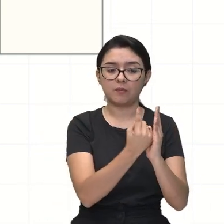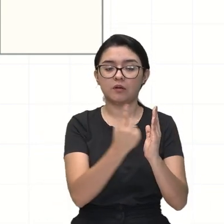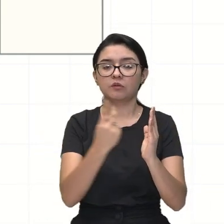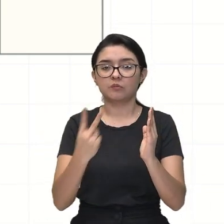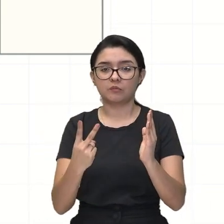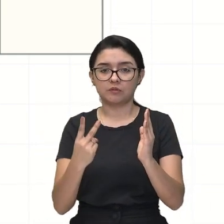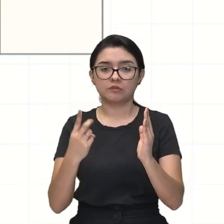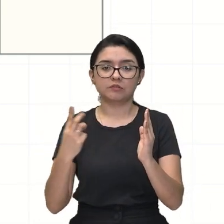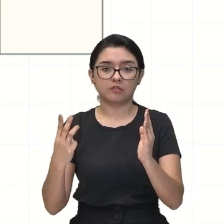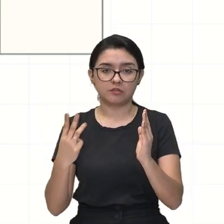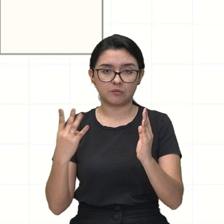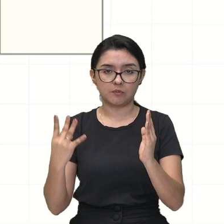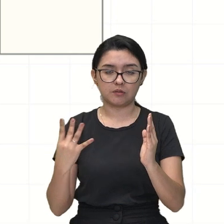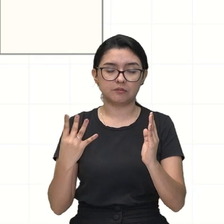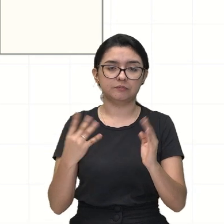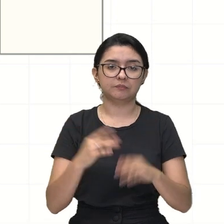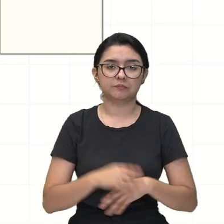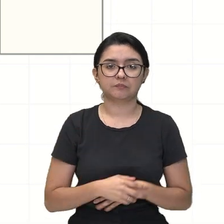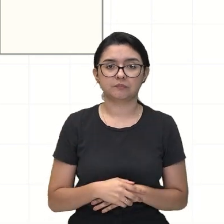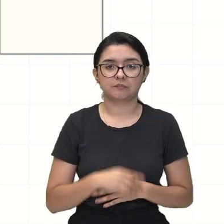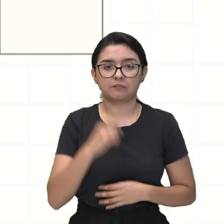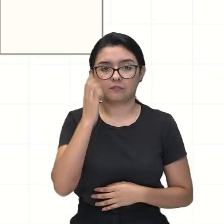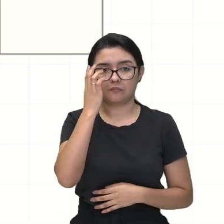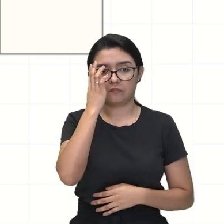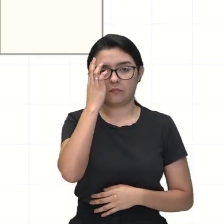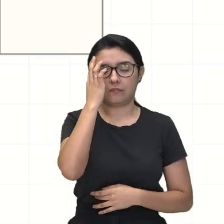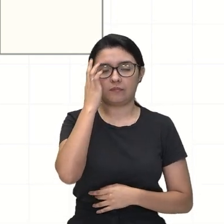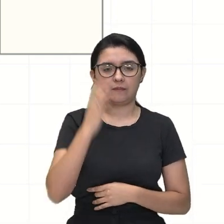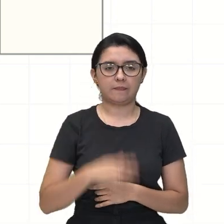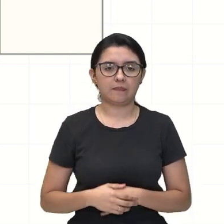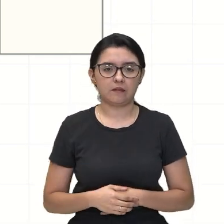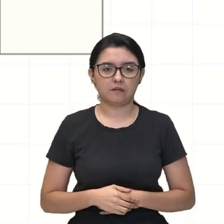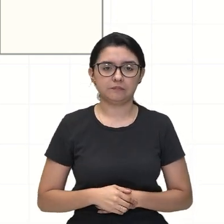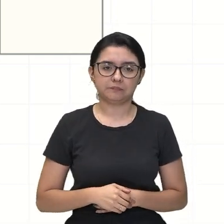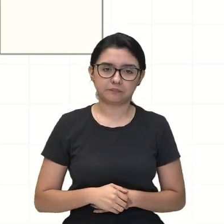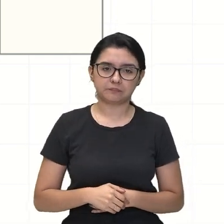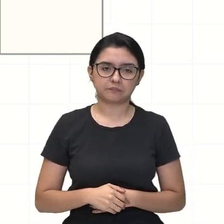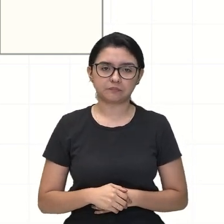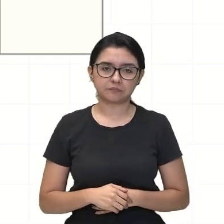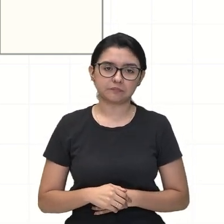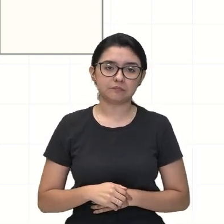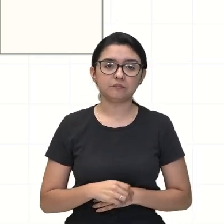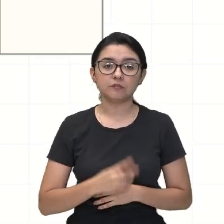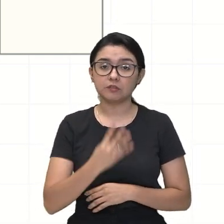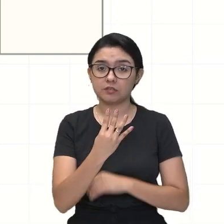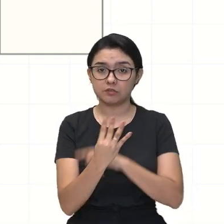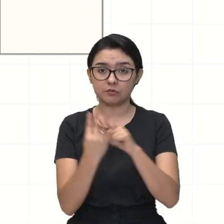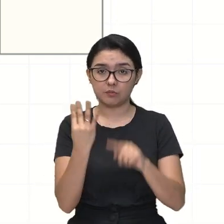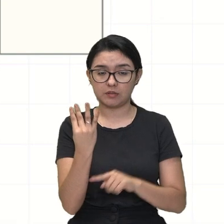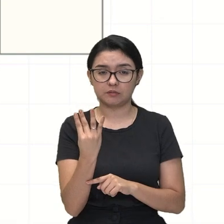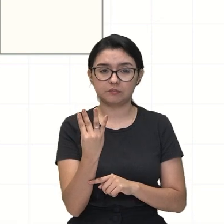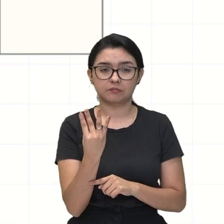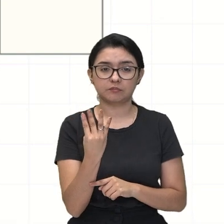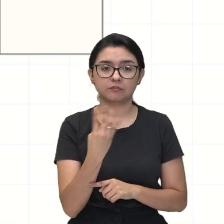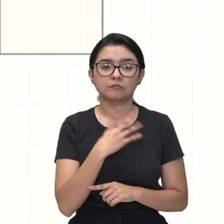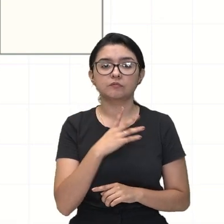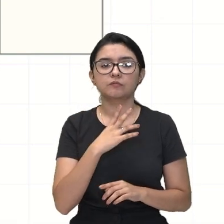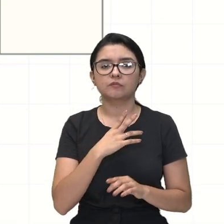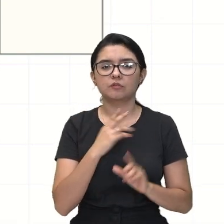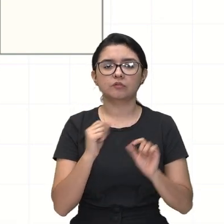2, 3 e a última 4. E dessas 4 partes foram